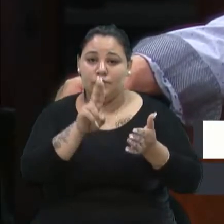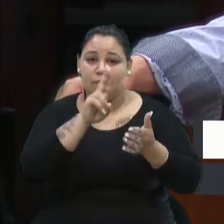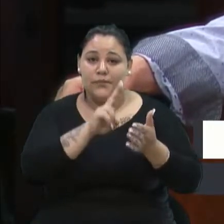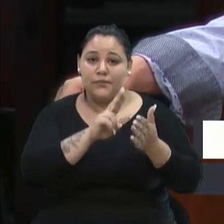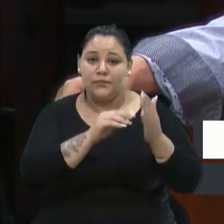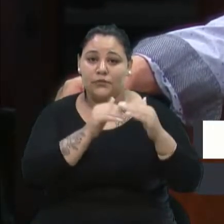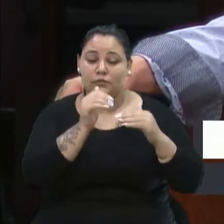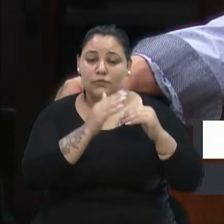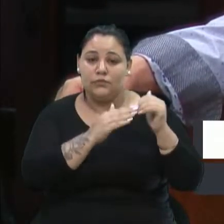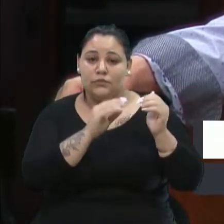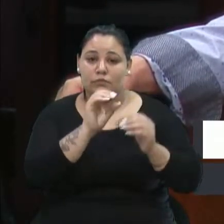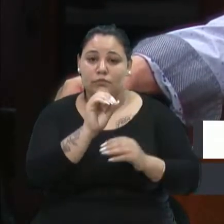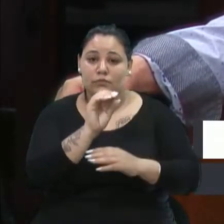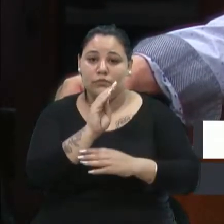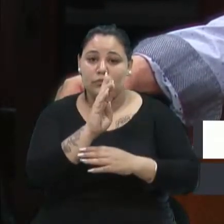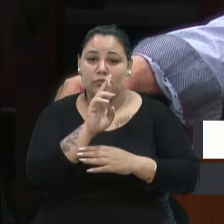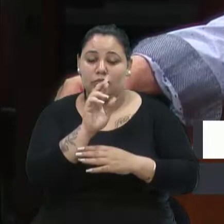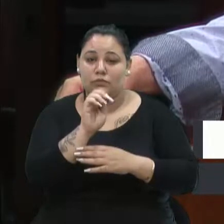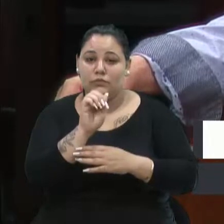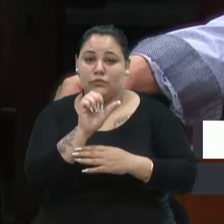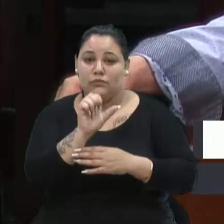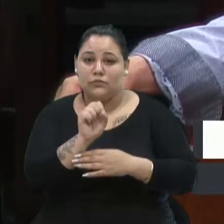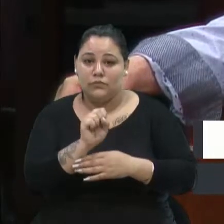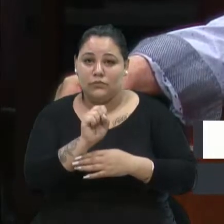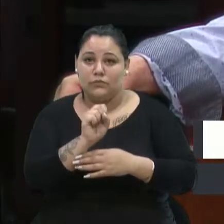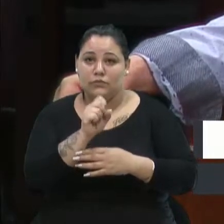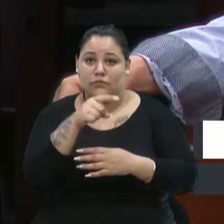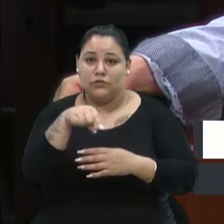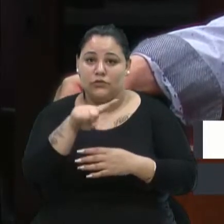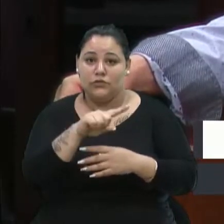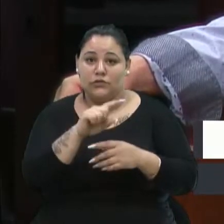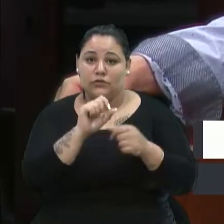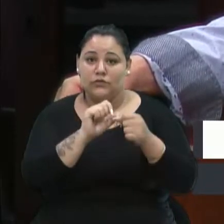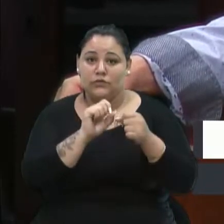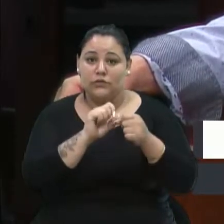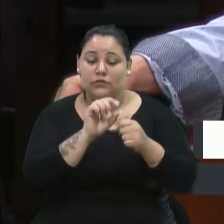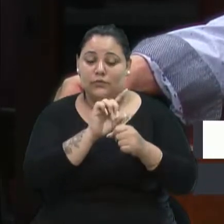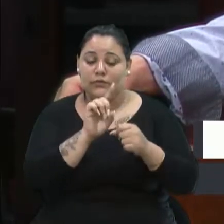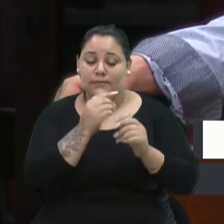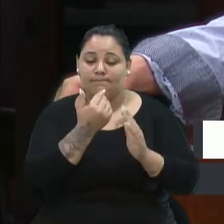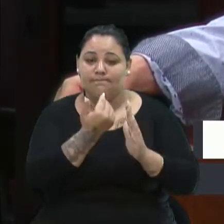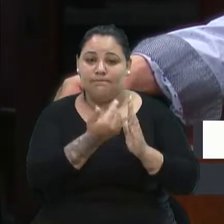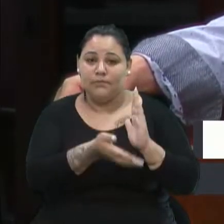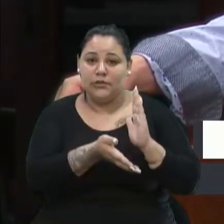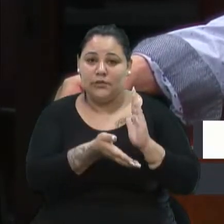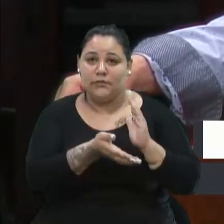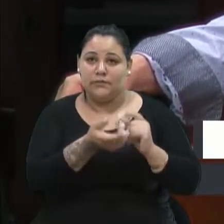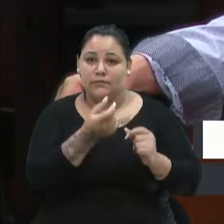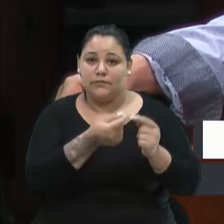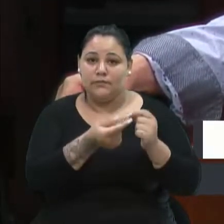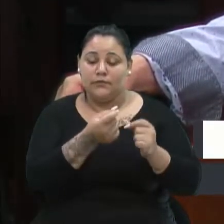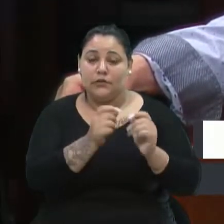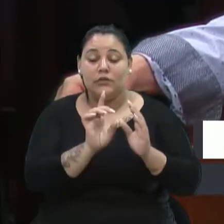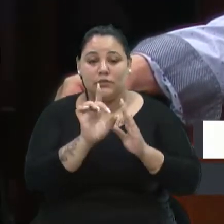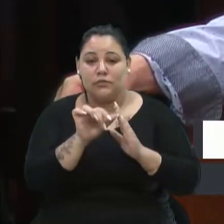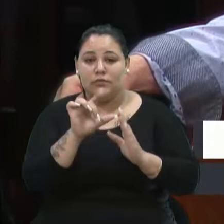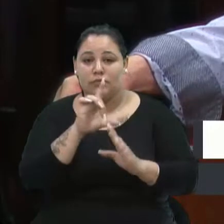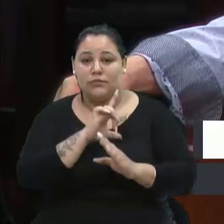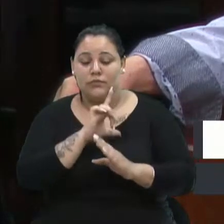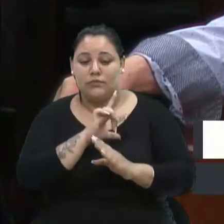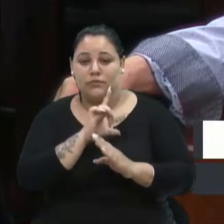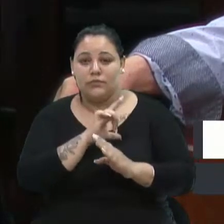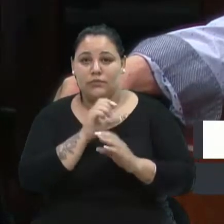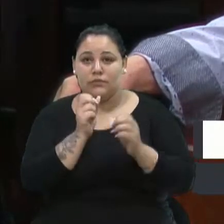isso a gente fez para não perder o financiamento, que depois originou frutos.